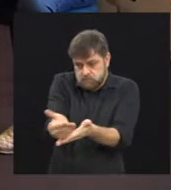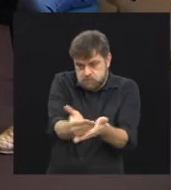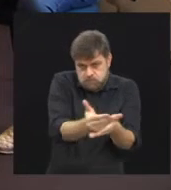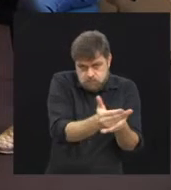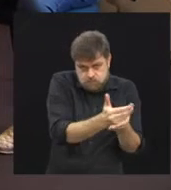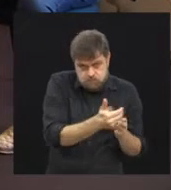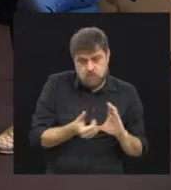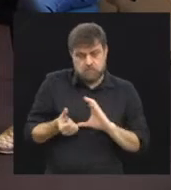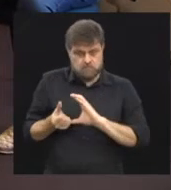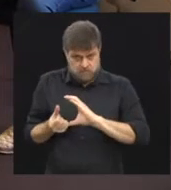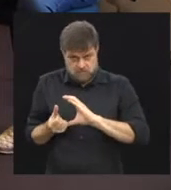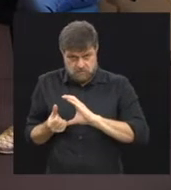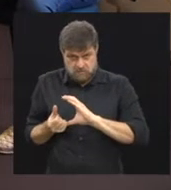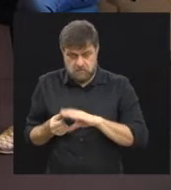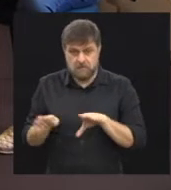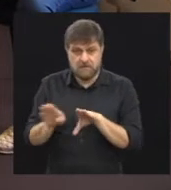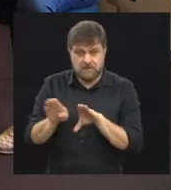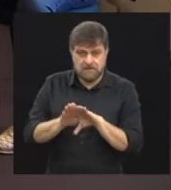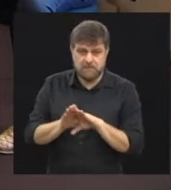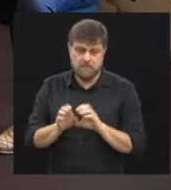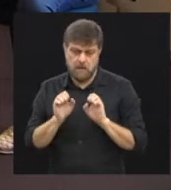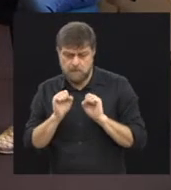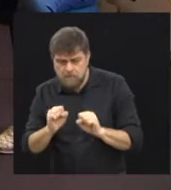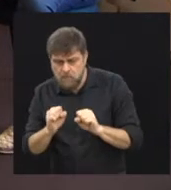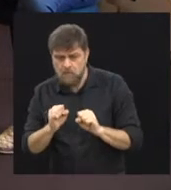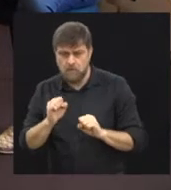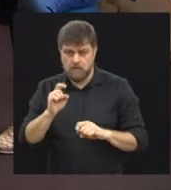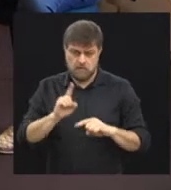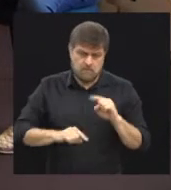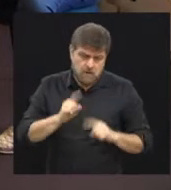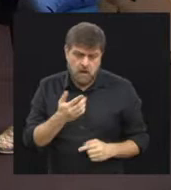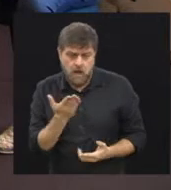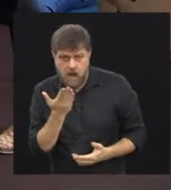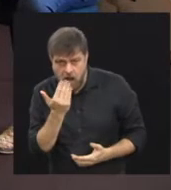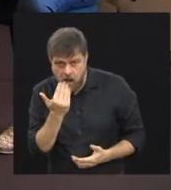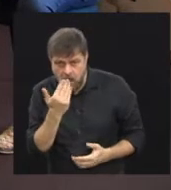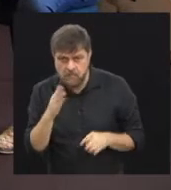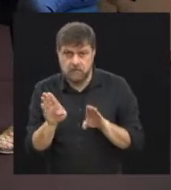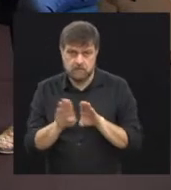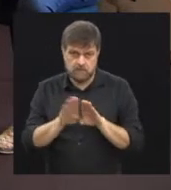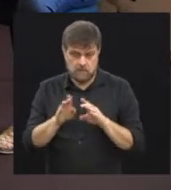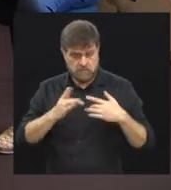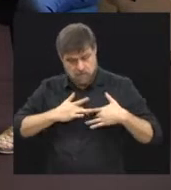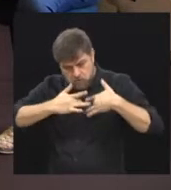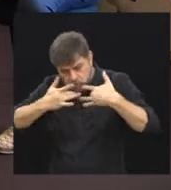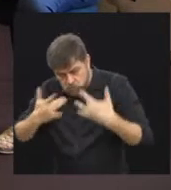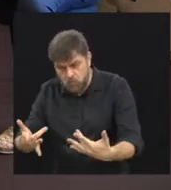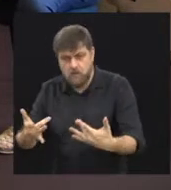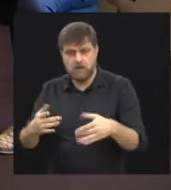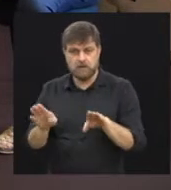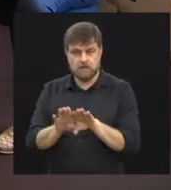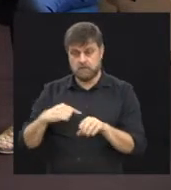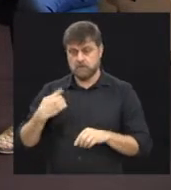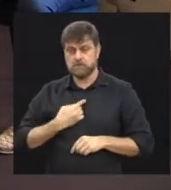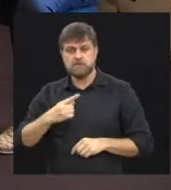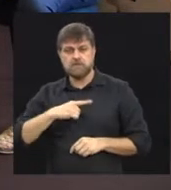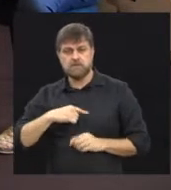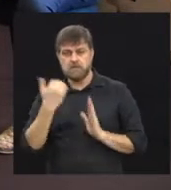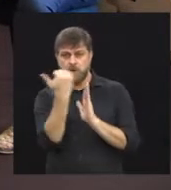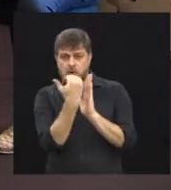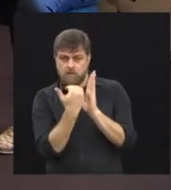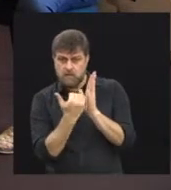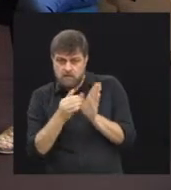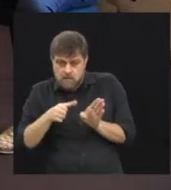vem para a instituição. Bens também, alimentos também podem ser doados. Nós temos